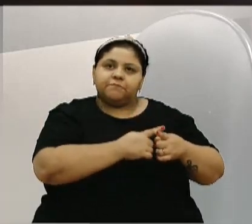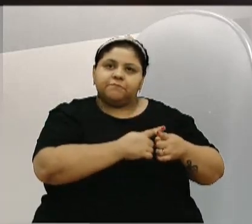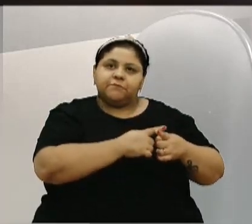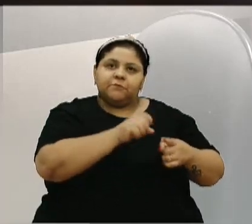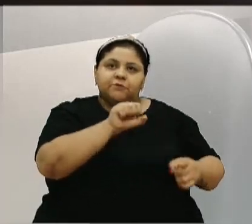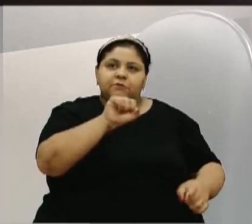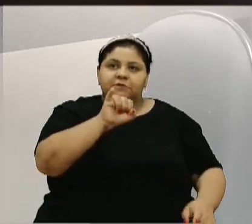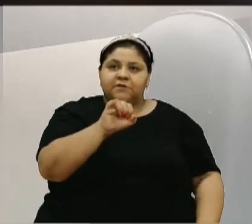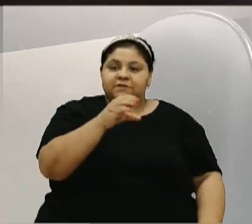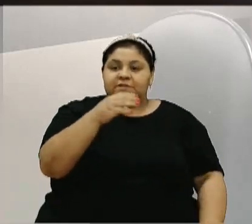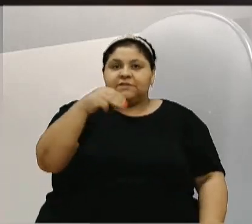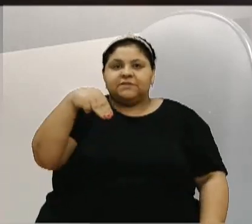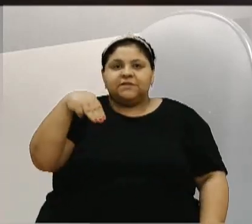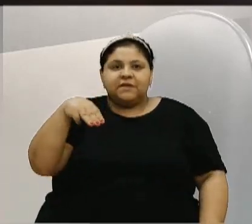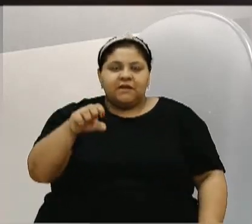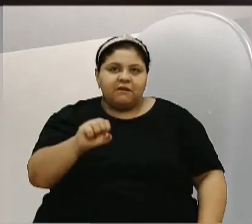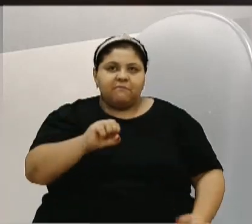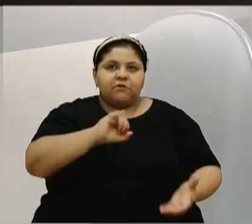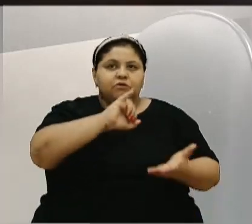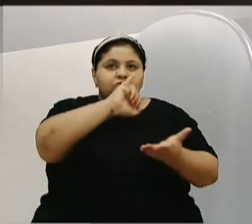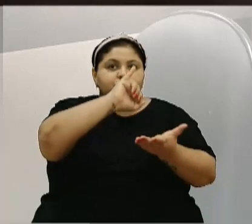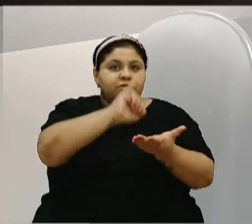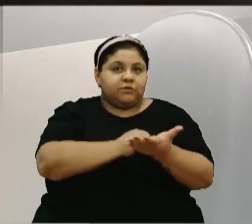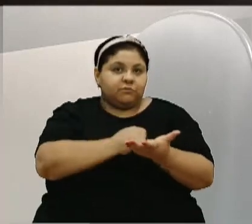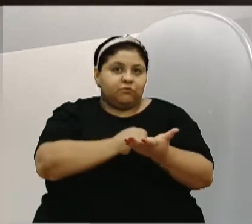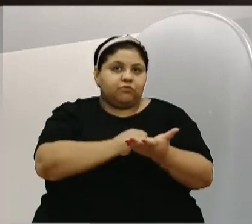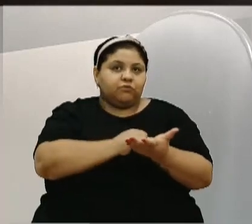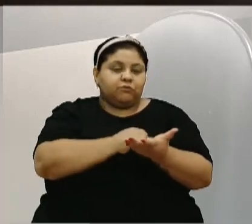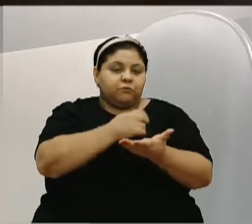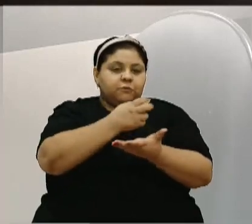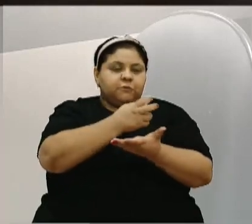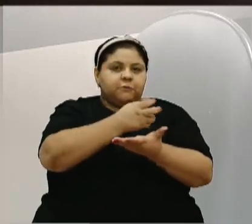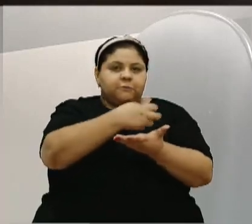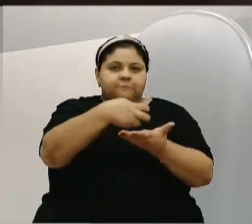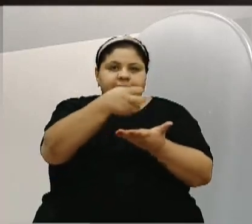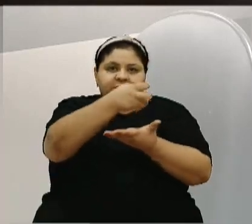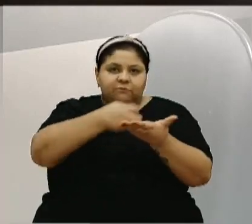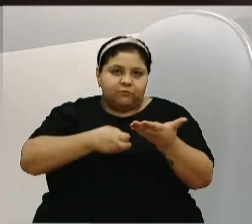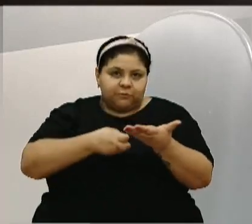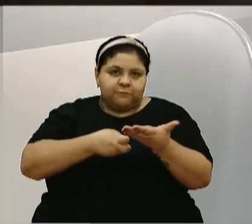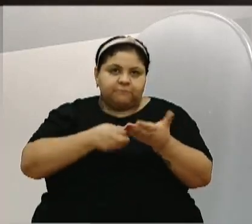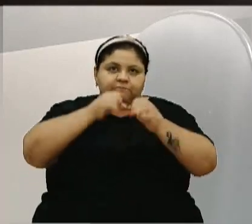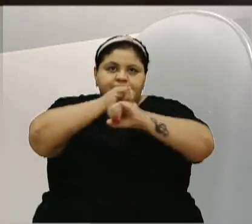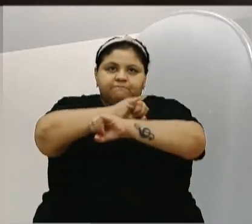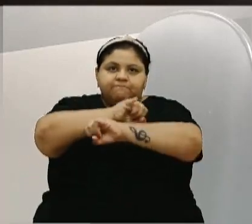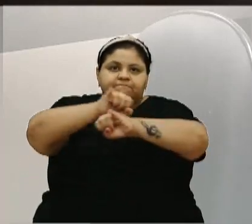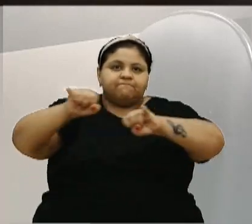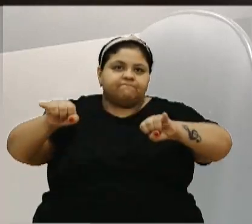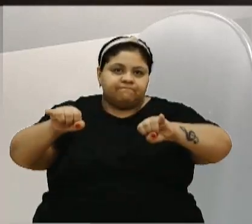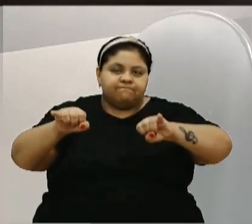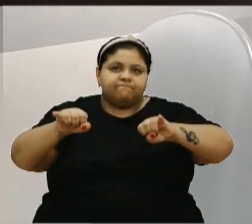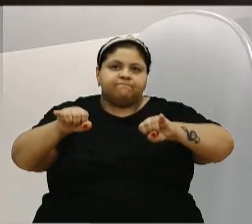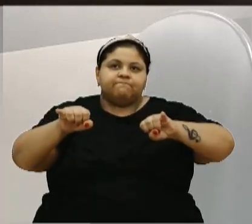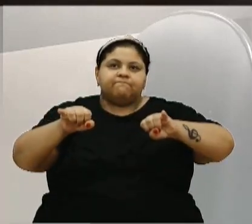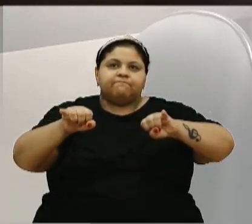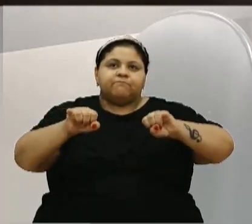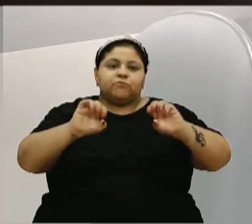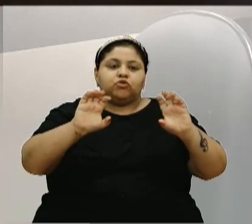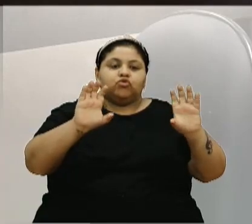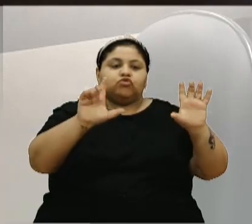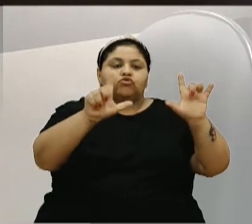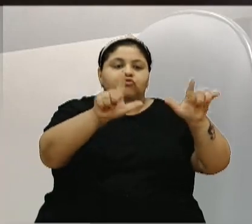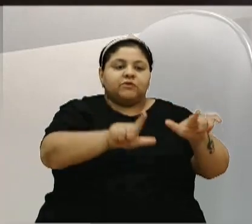ICM, essas coisas, enfim, dos tributos, pelos outros. Divulgação dos cantos